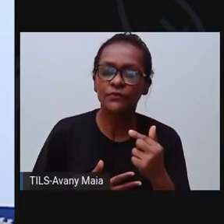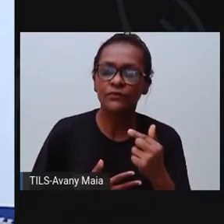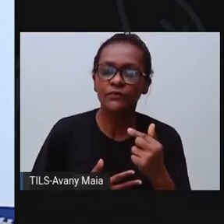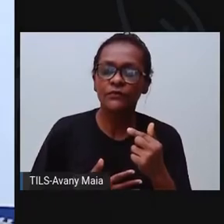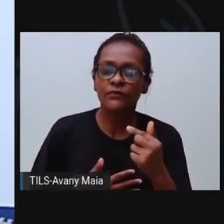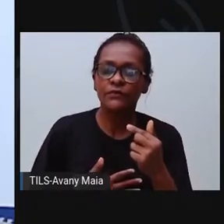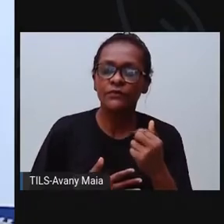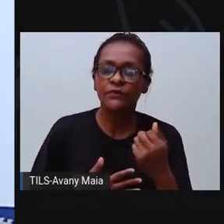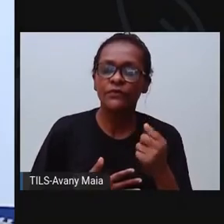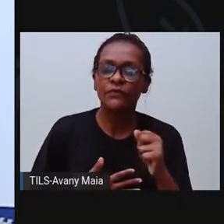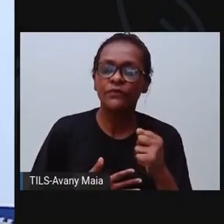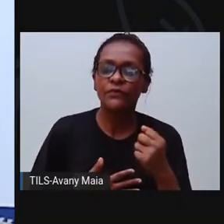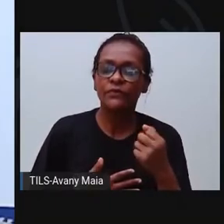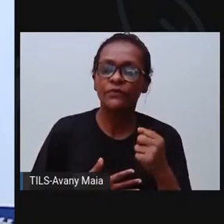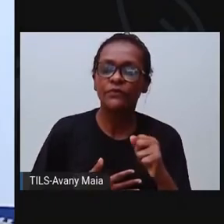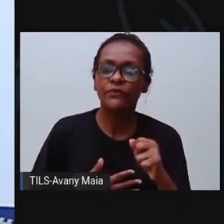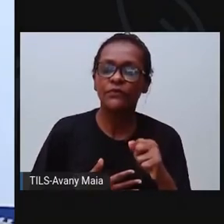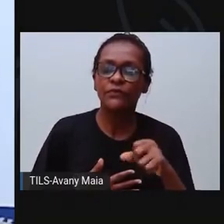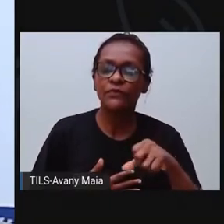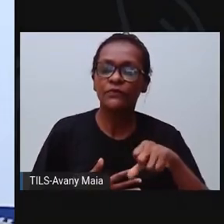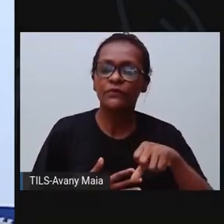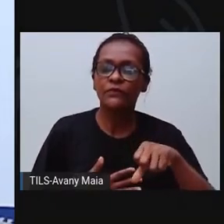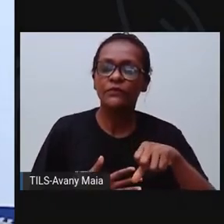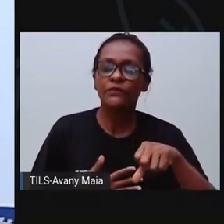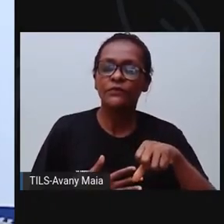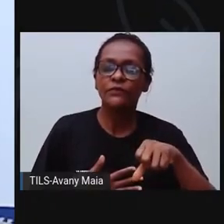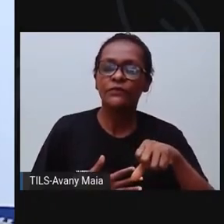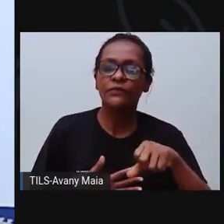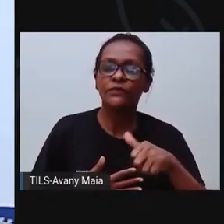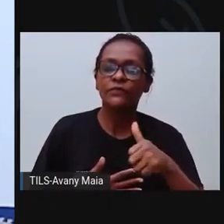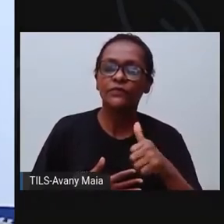sete, oito, nove,